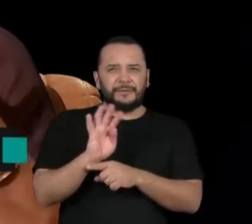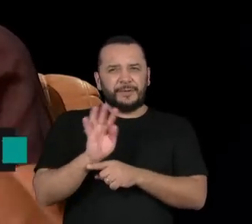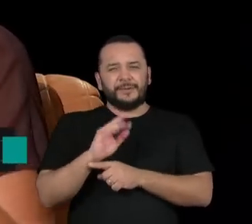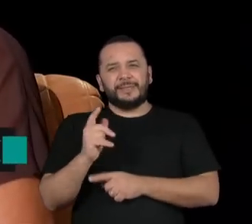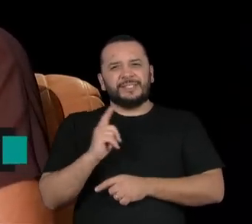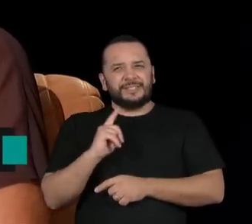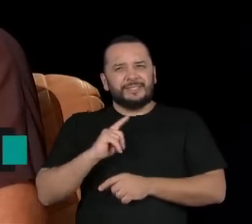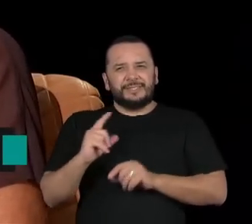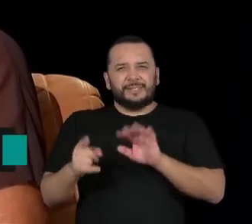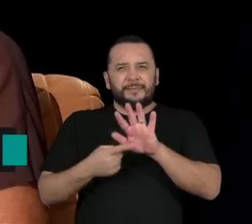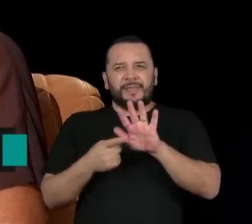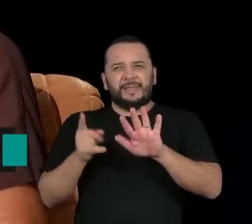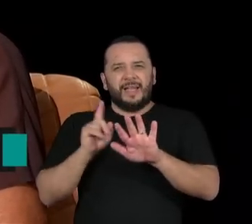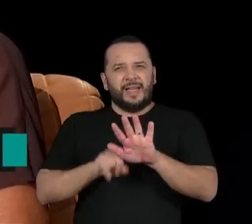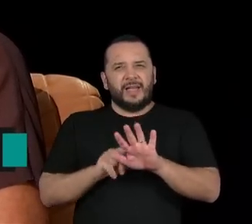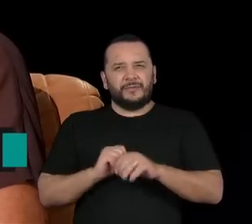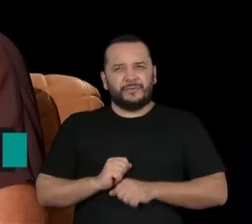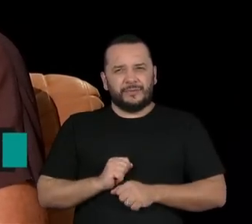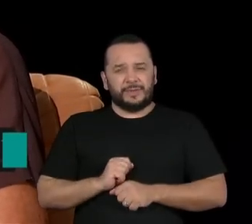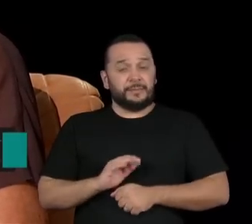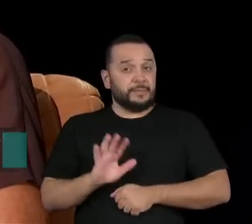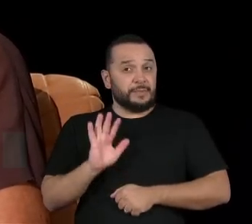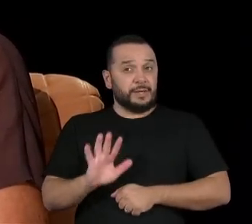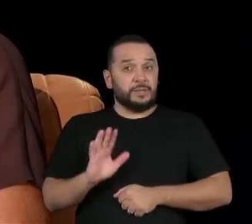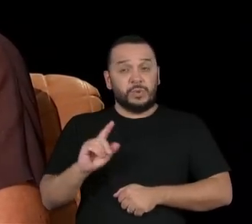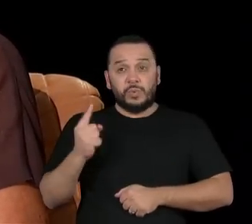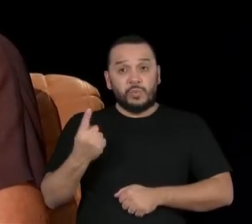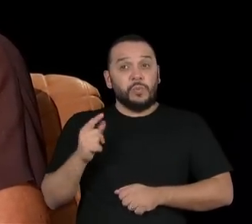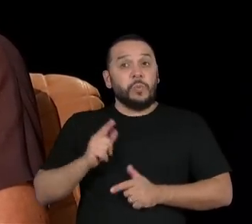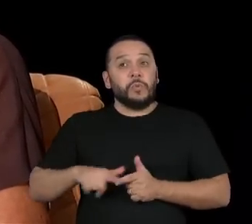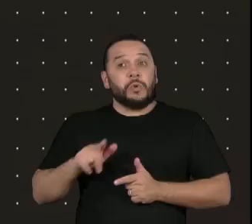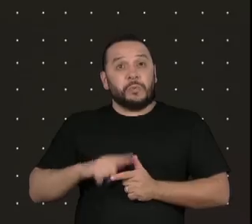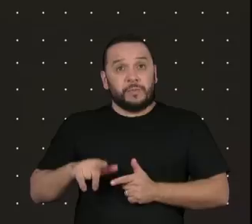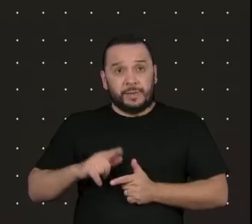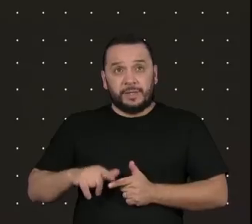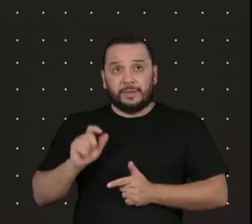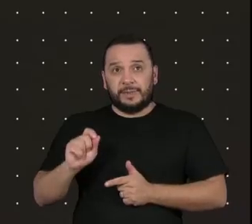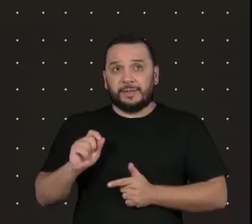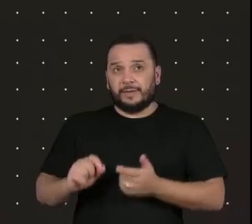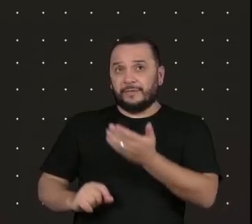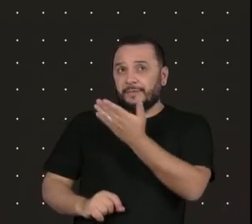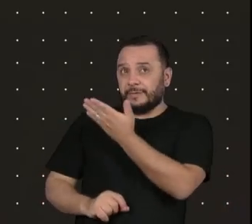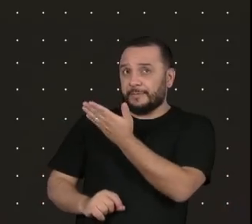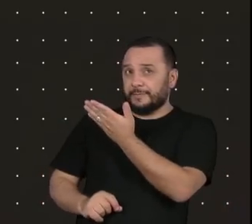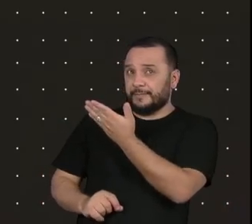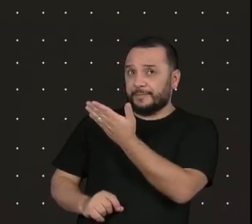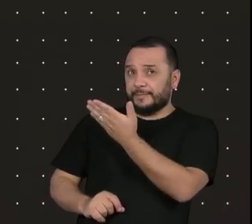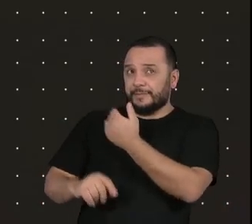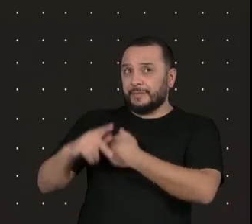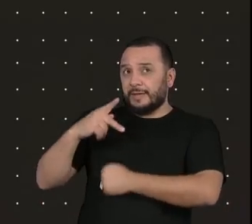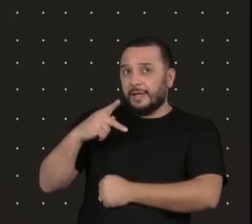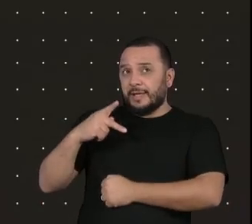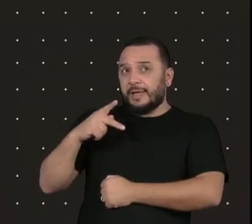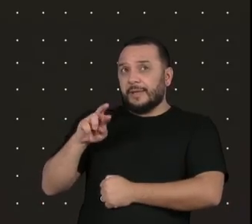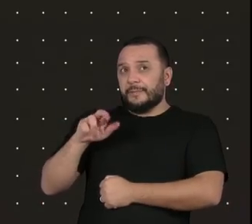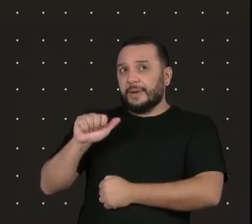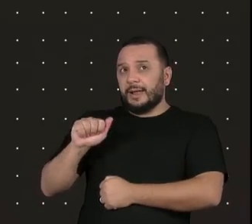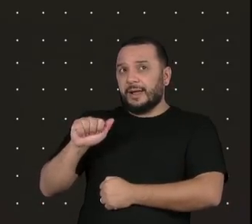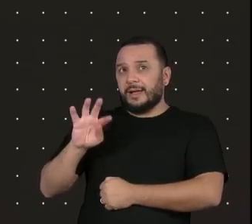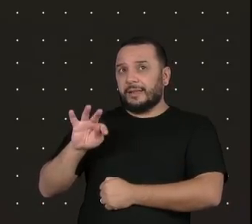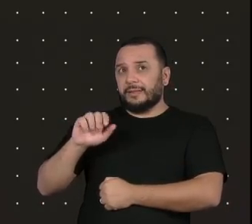metafórico. O único que teve problema foi o Prata Palomares. Esse a gente teve que levar ele